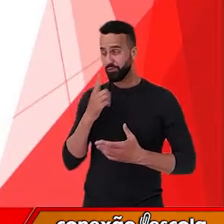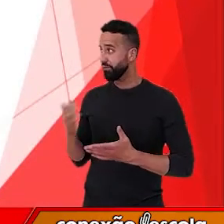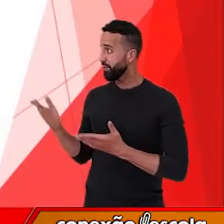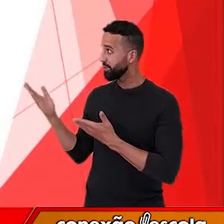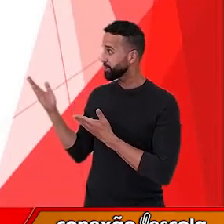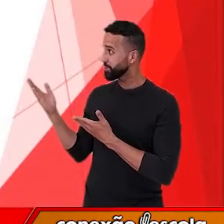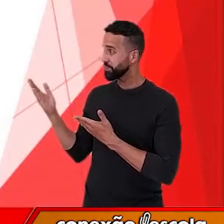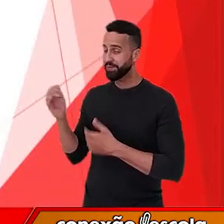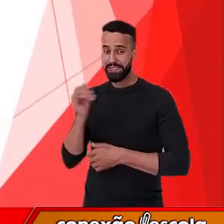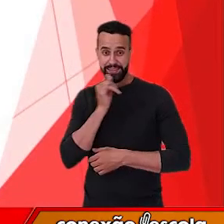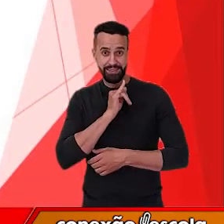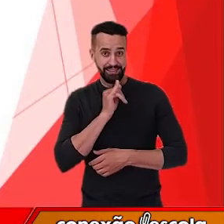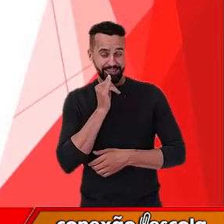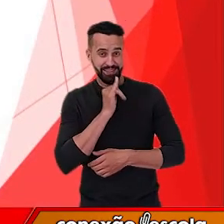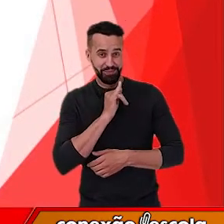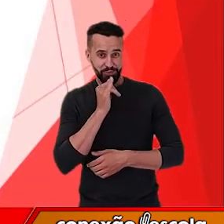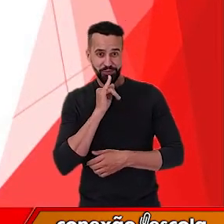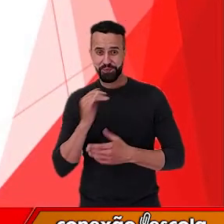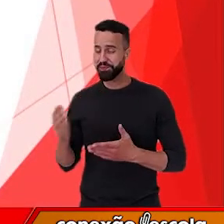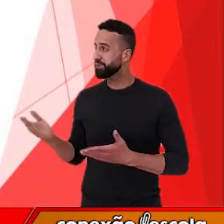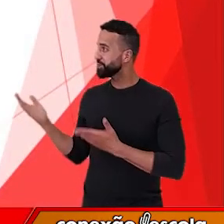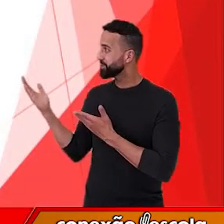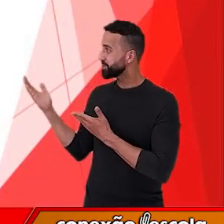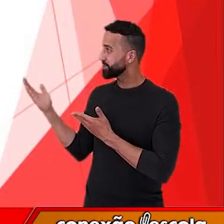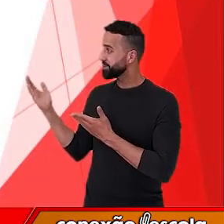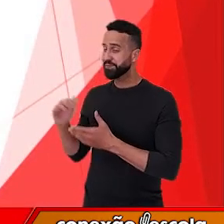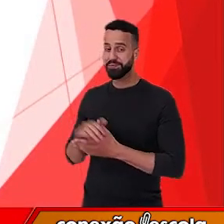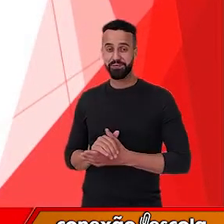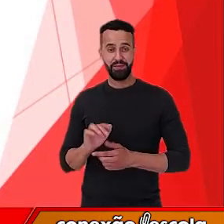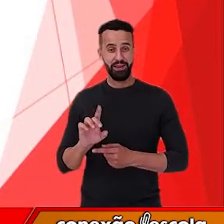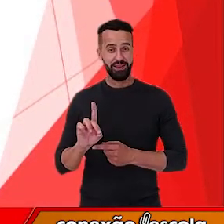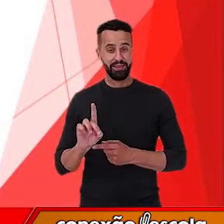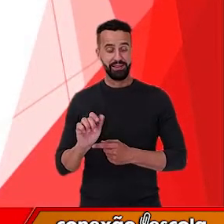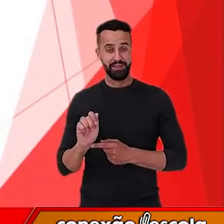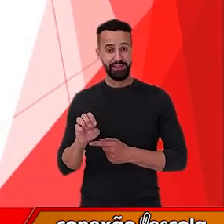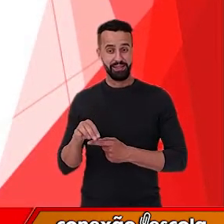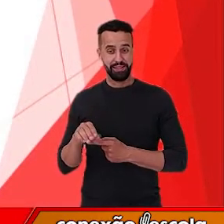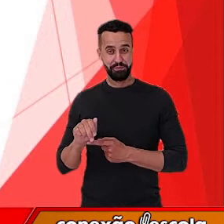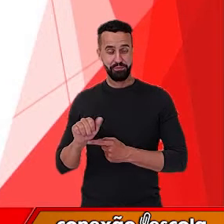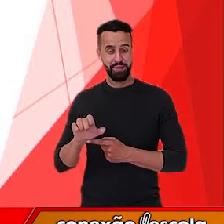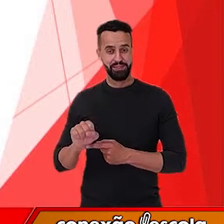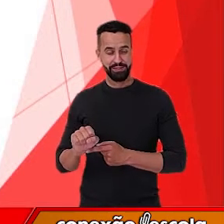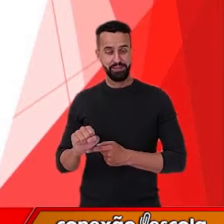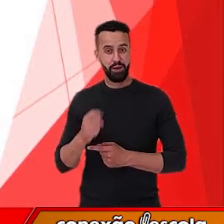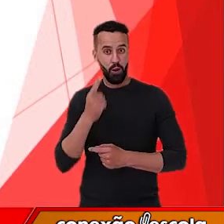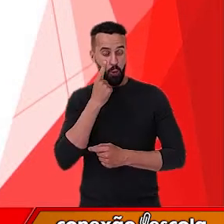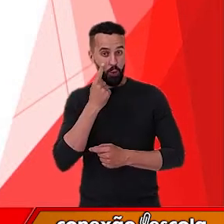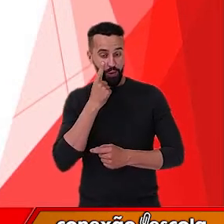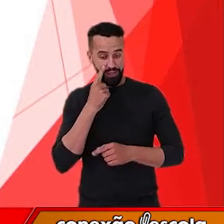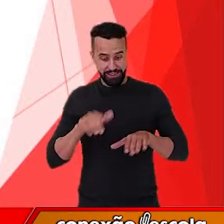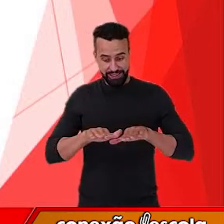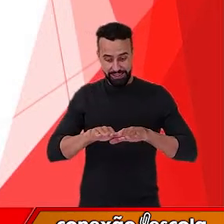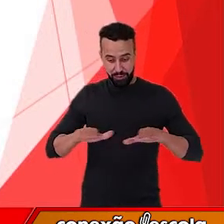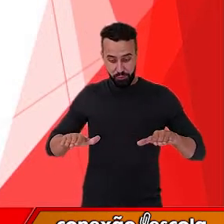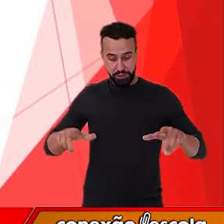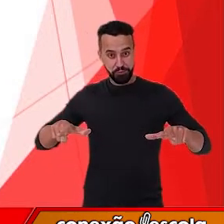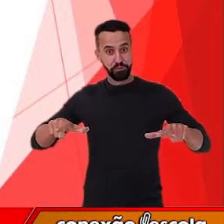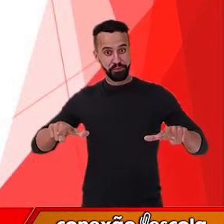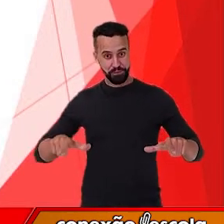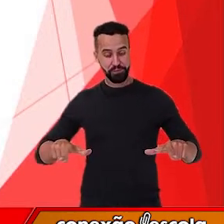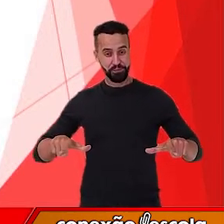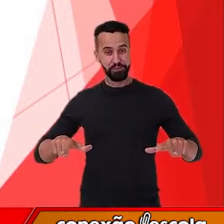exemplos de cada um desses jogos. Esse, por exemplo, é o jogo de damas. Ele é um jogo de tabuleiro do